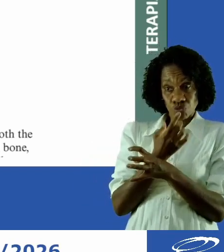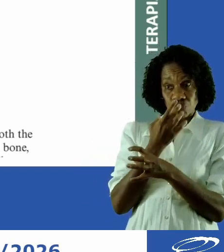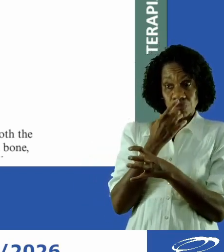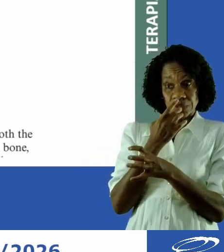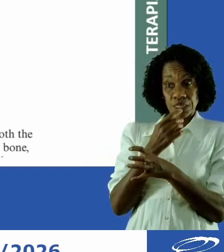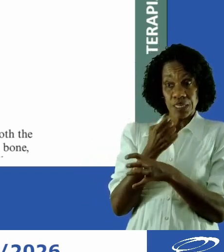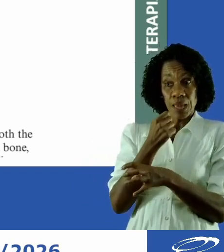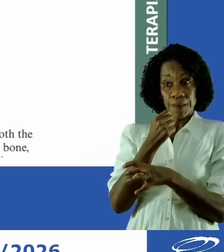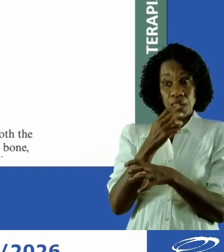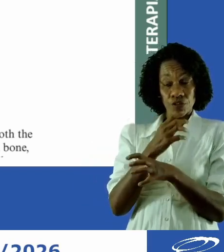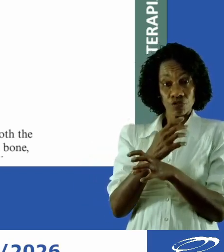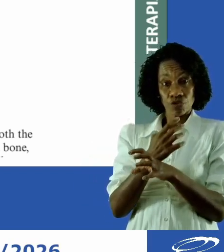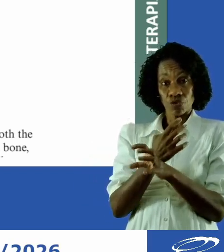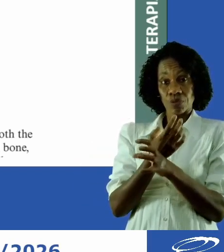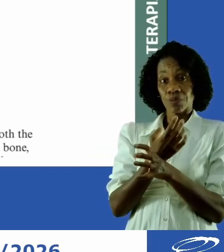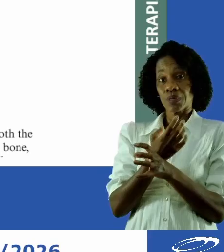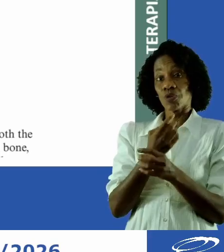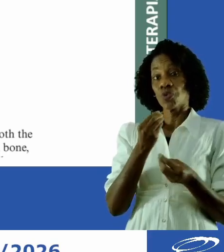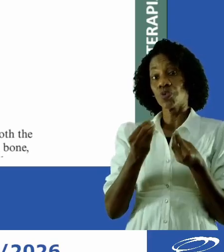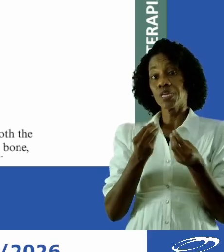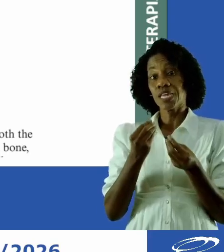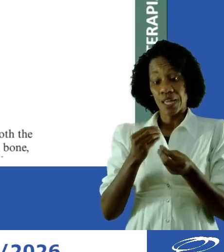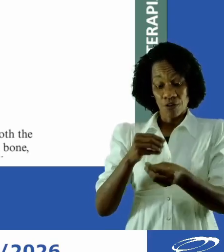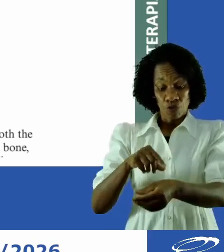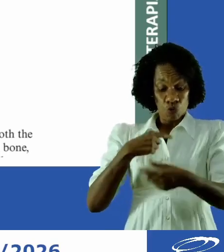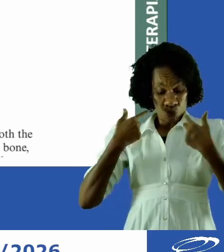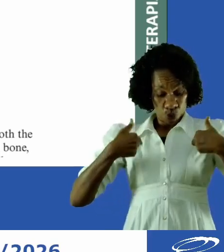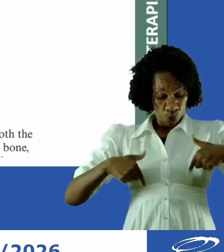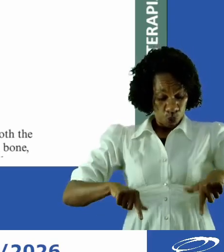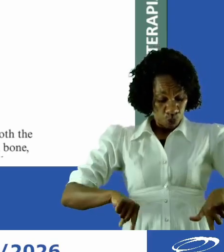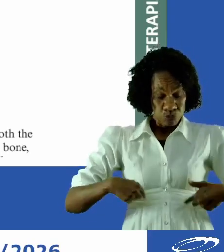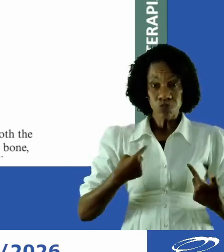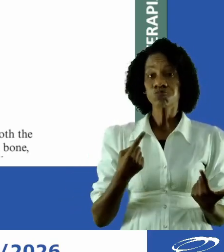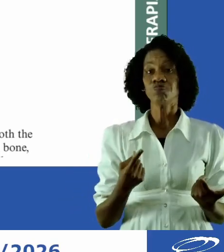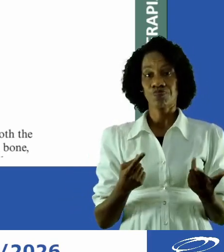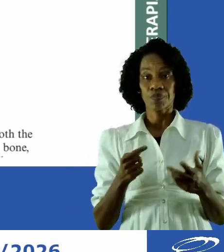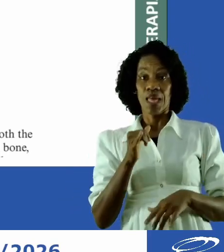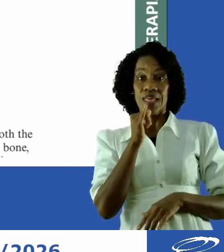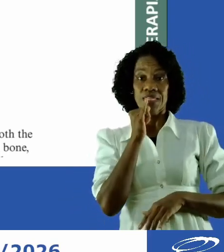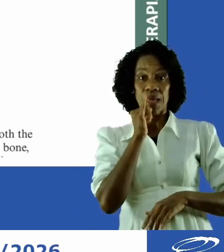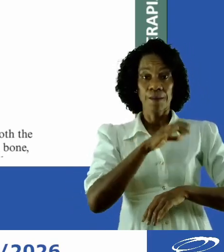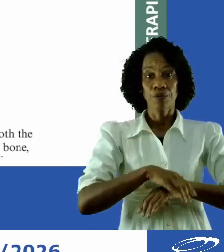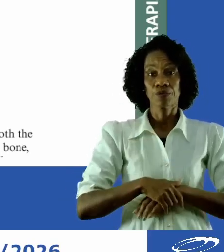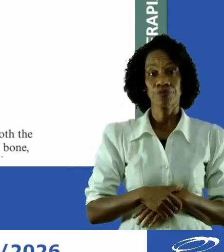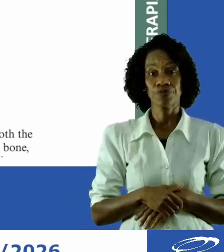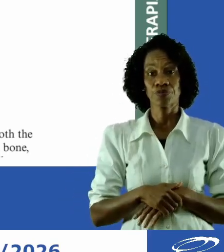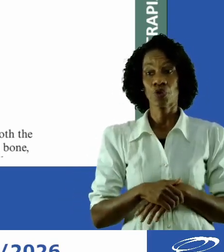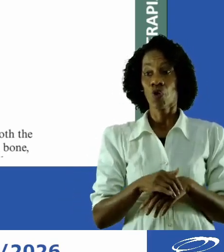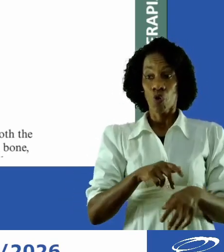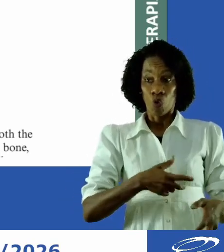ser maiores. Biodisponibilizam para vários líquidos e tecidos do corpo. Por exemplo, até em tendão, podendo fazer ruptura espontânea,